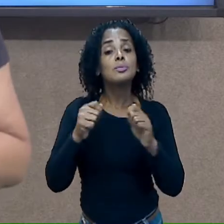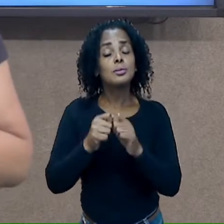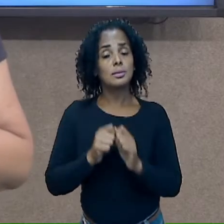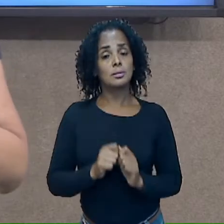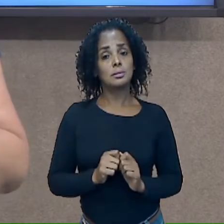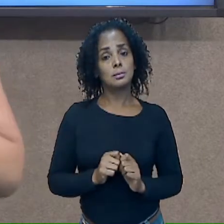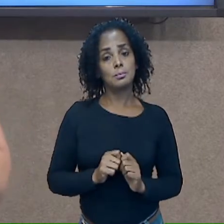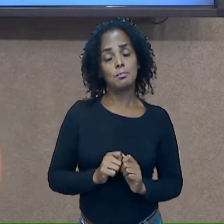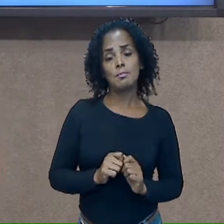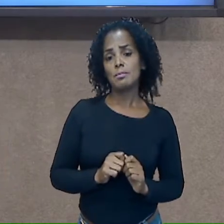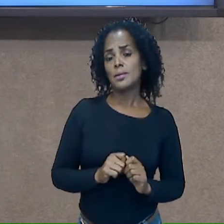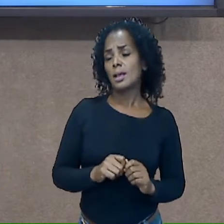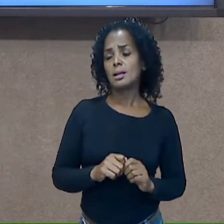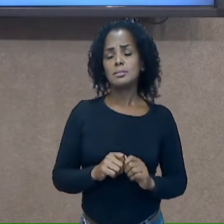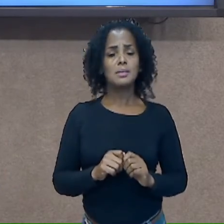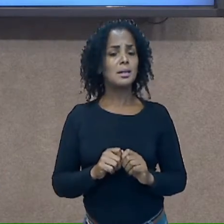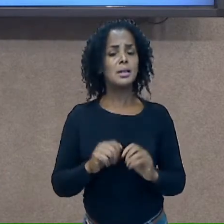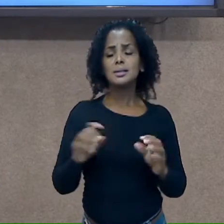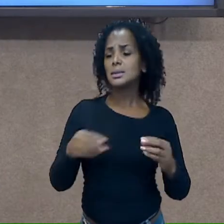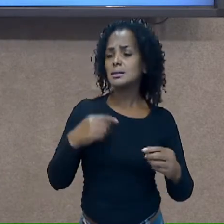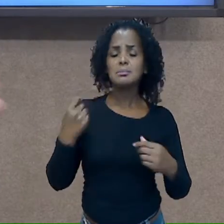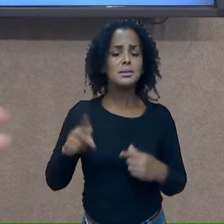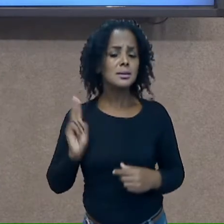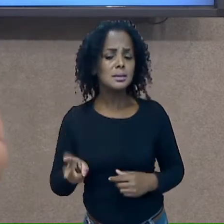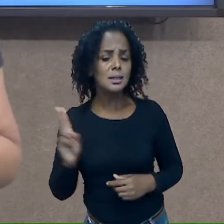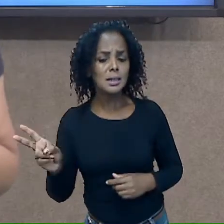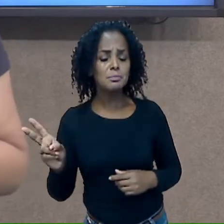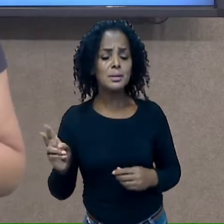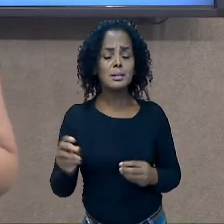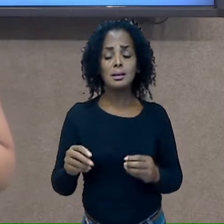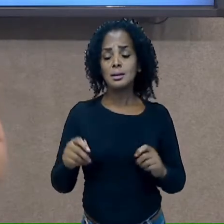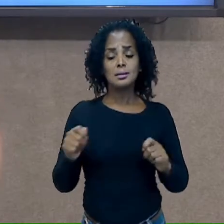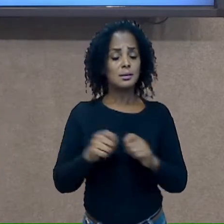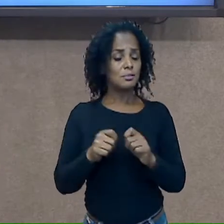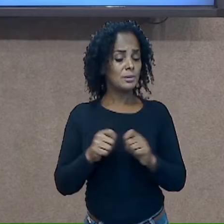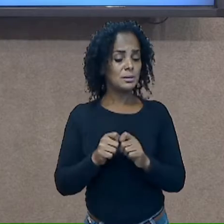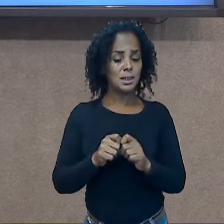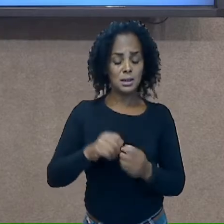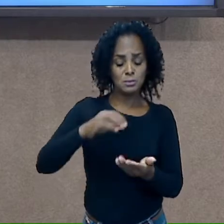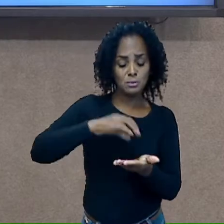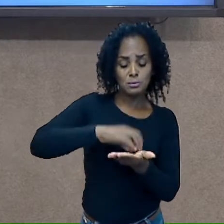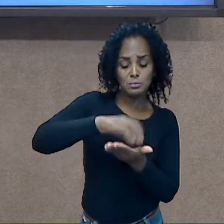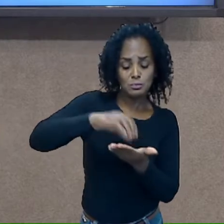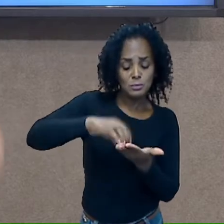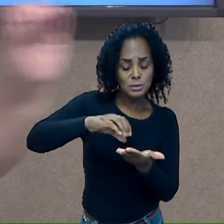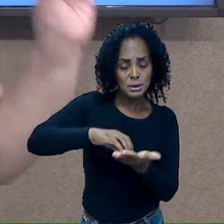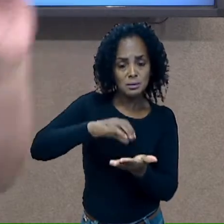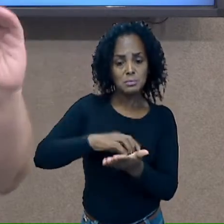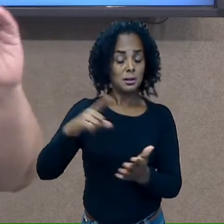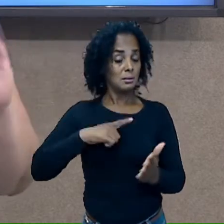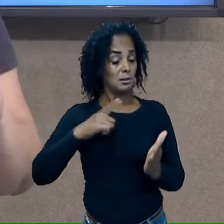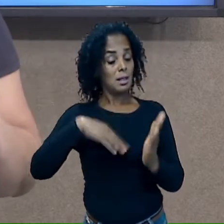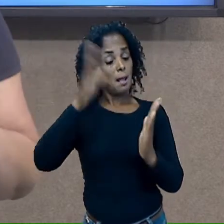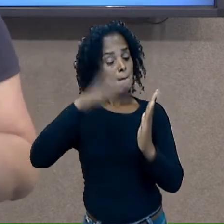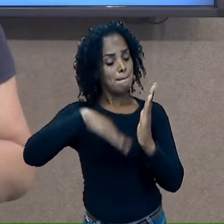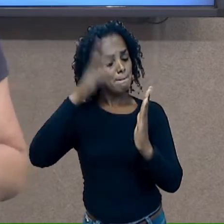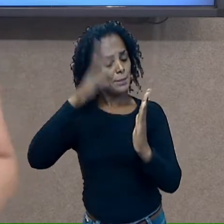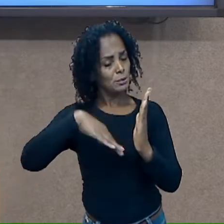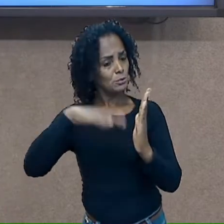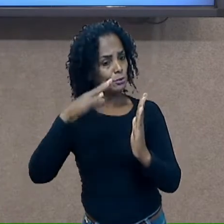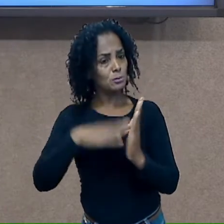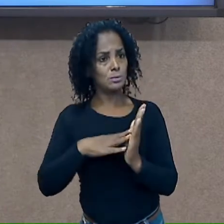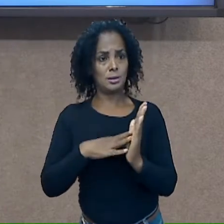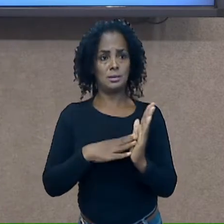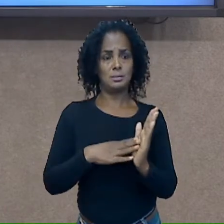constante sempre é aquele símbolo ali da tribo, né? Que eles têm. Toda a pintura de todos terão aquele